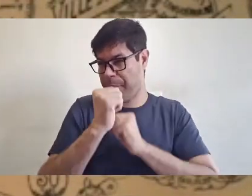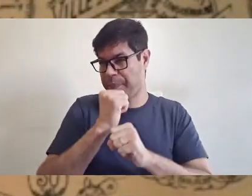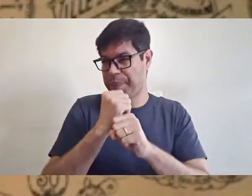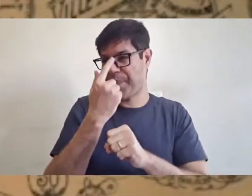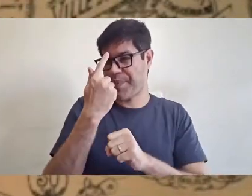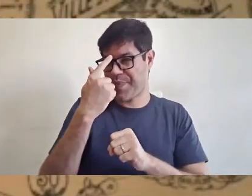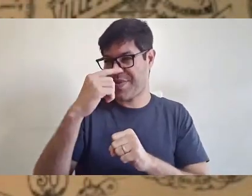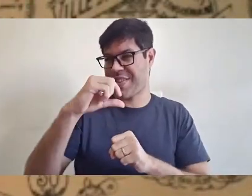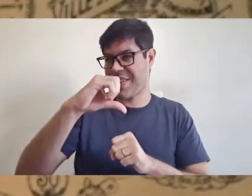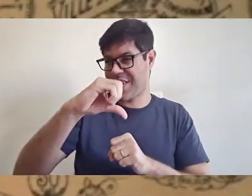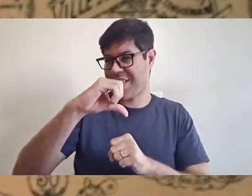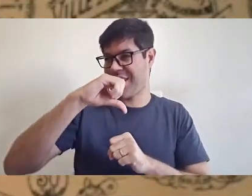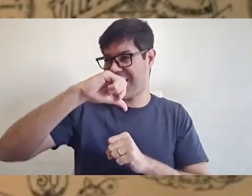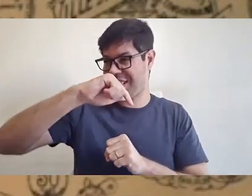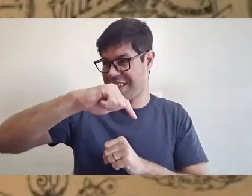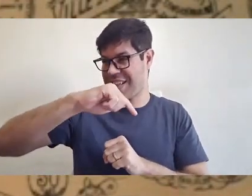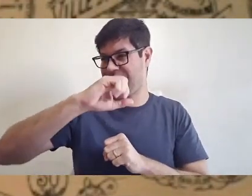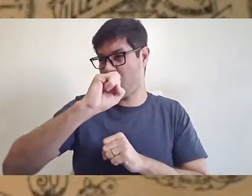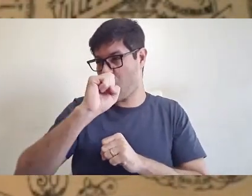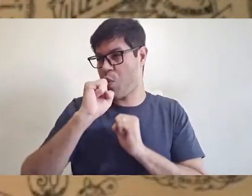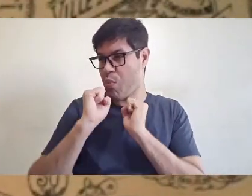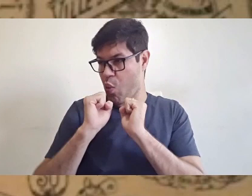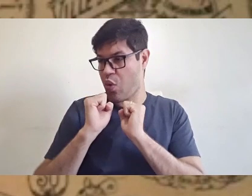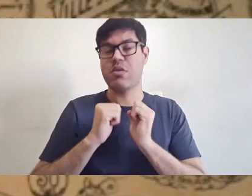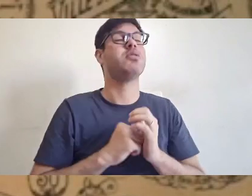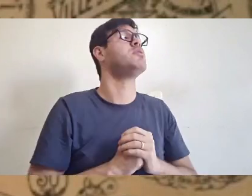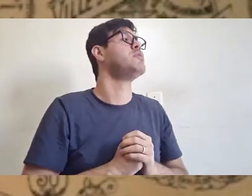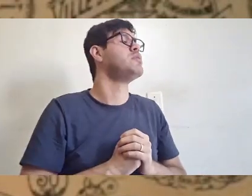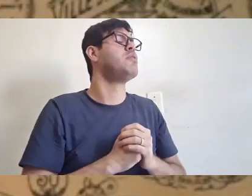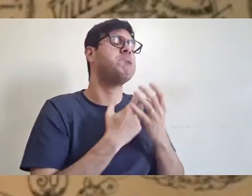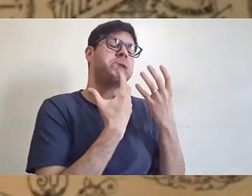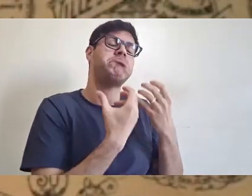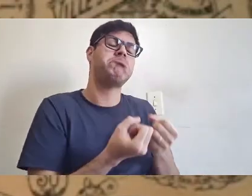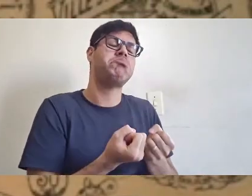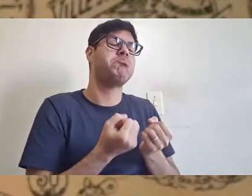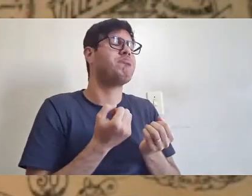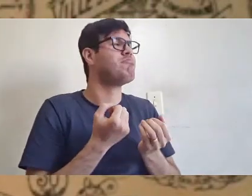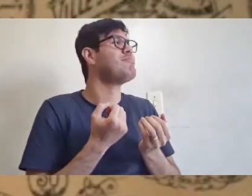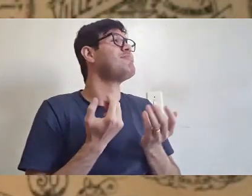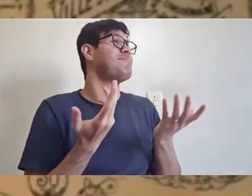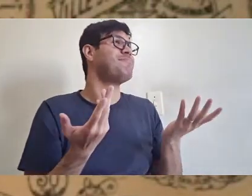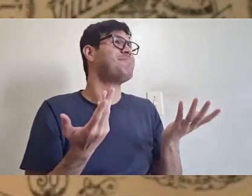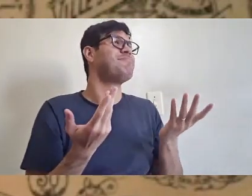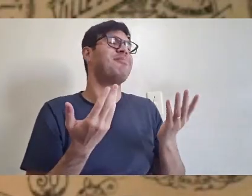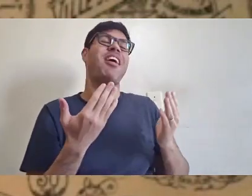funcionário efetivo da prefeitura, funcionário de carreira, e... Não